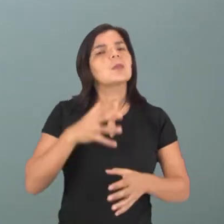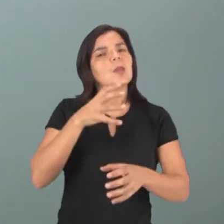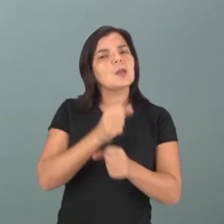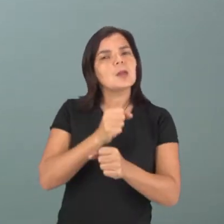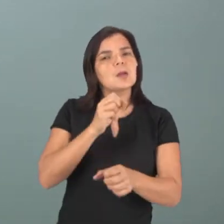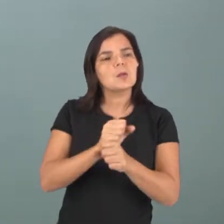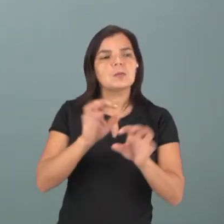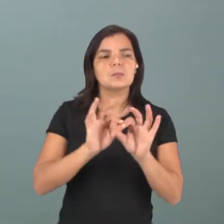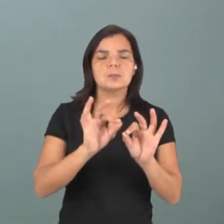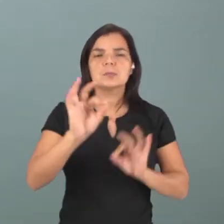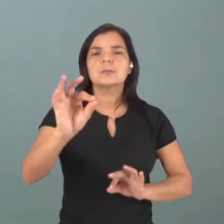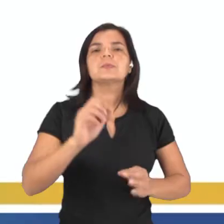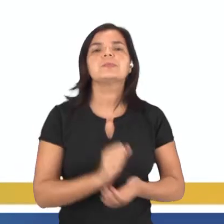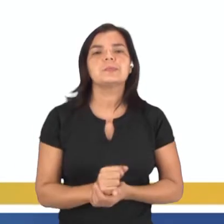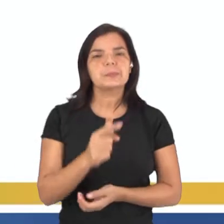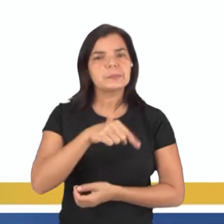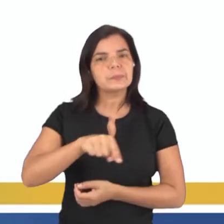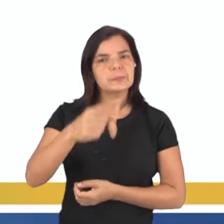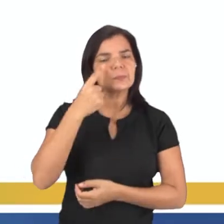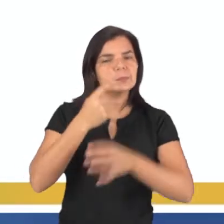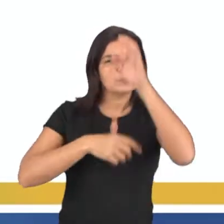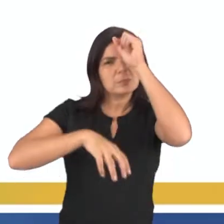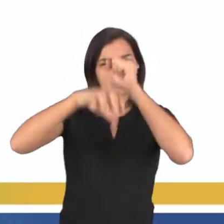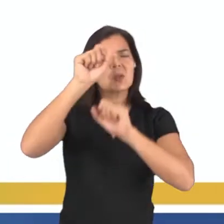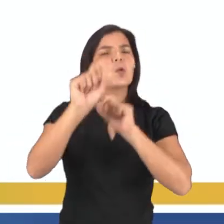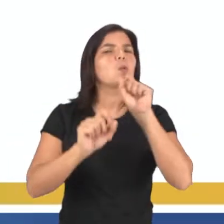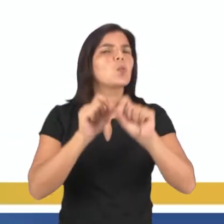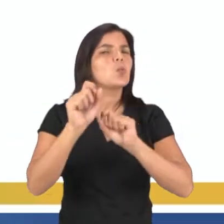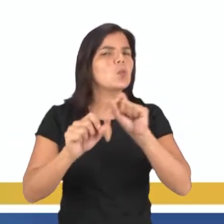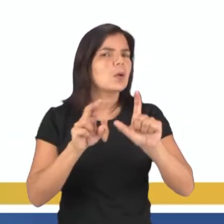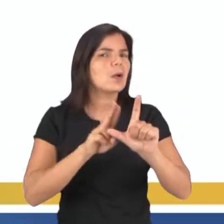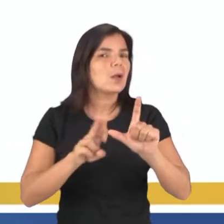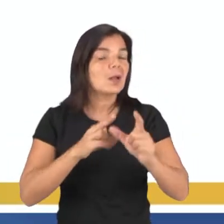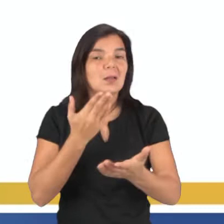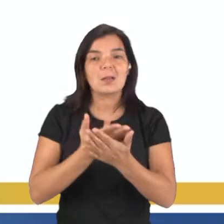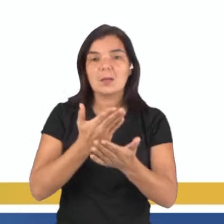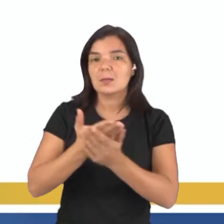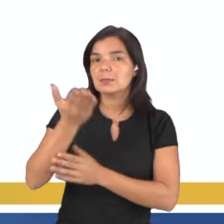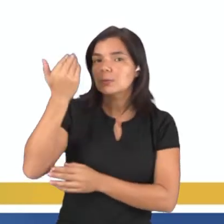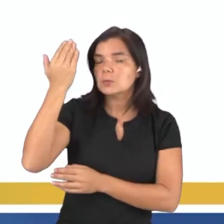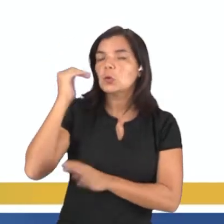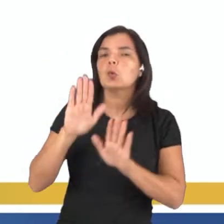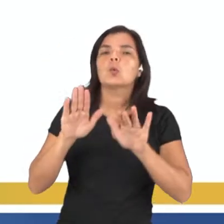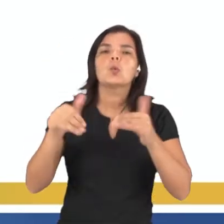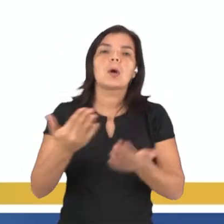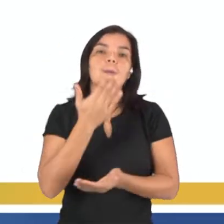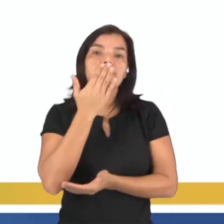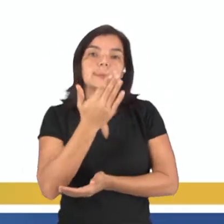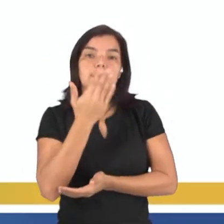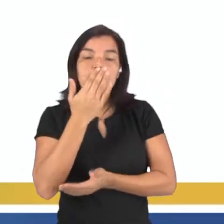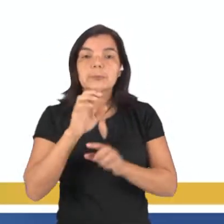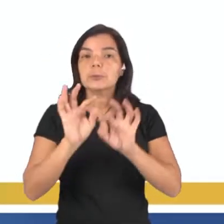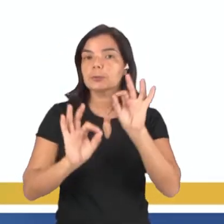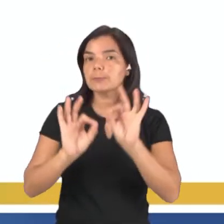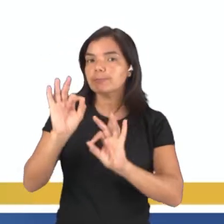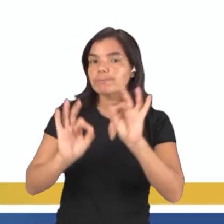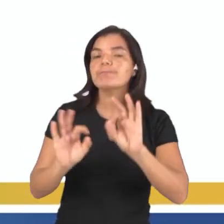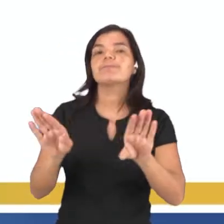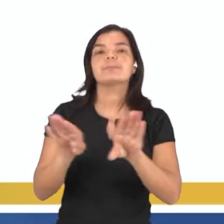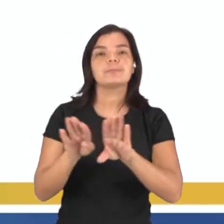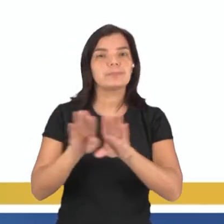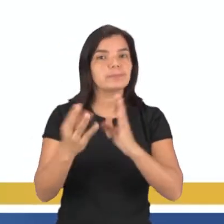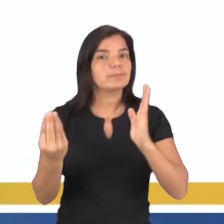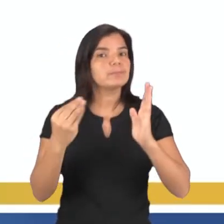Calculando distâncias. Você já aprendeu o que é escala na aula anterior, quais os tipos e formas